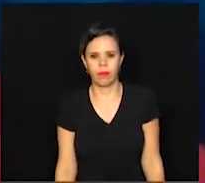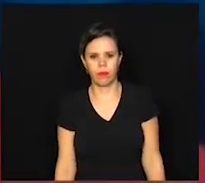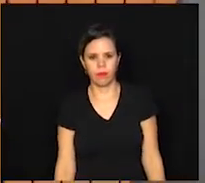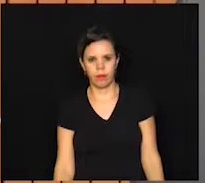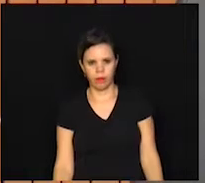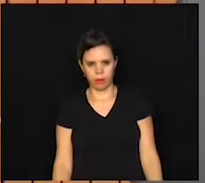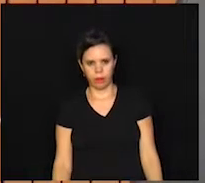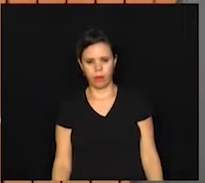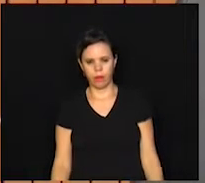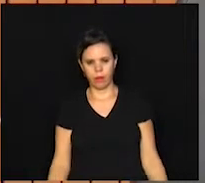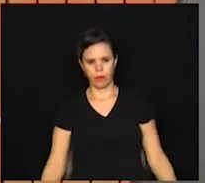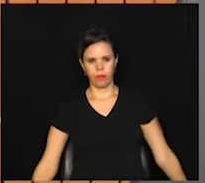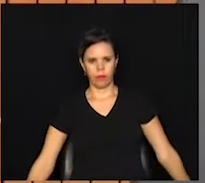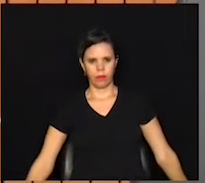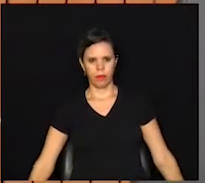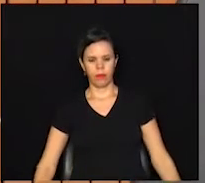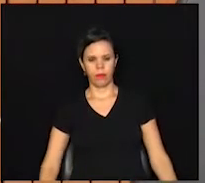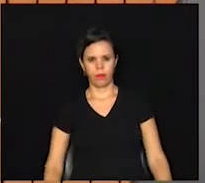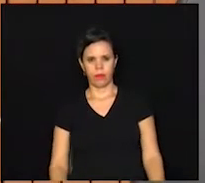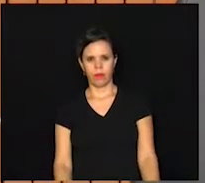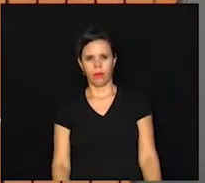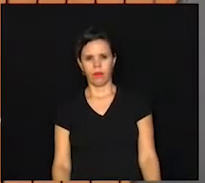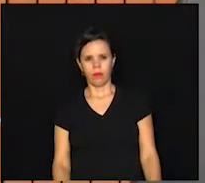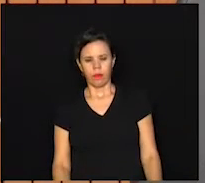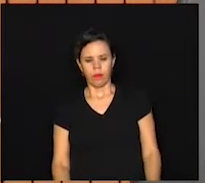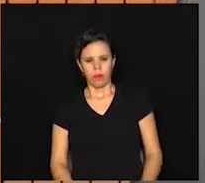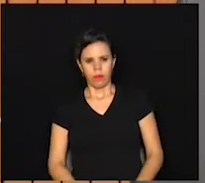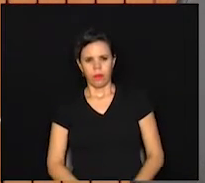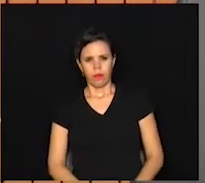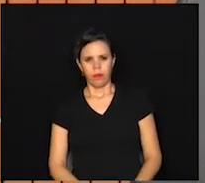Muitíssimo obrigada, Mariante.